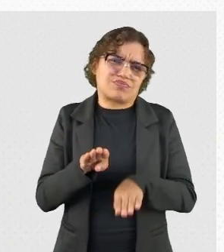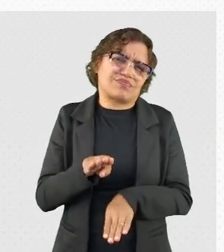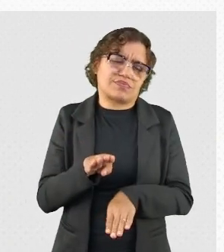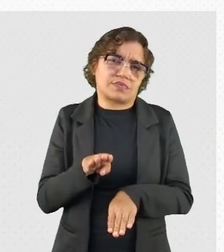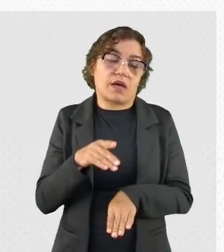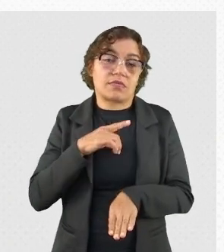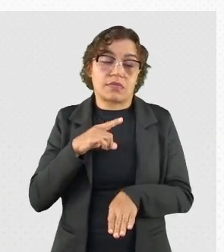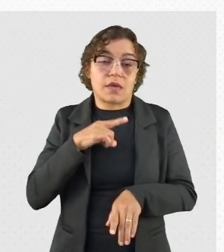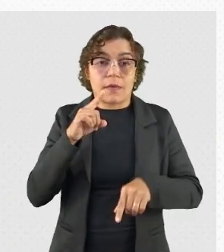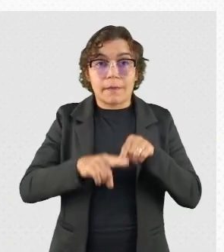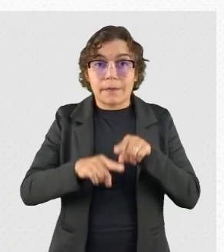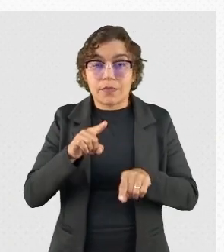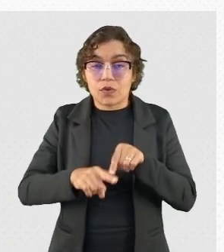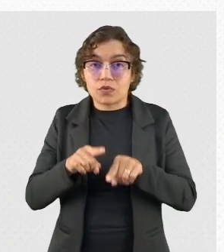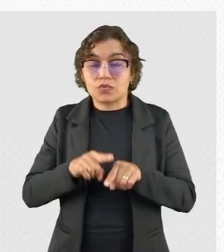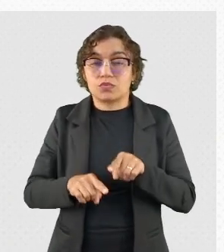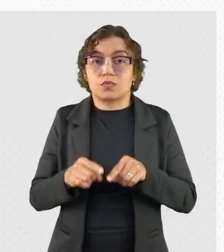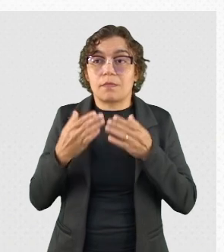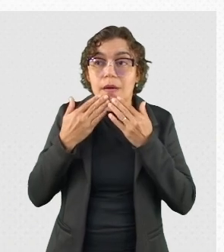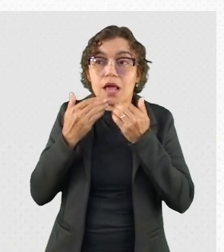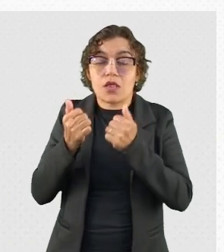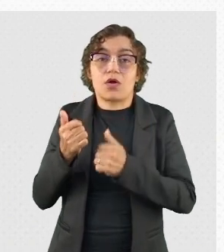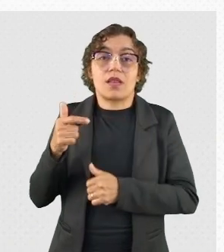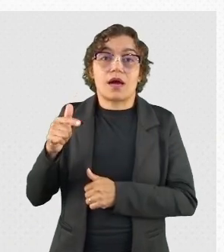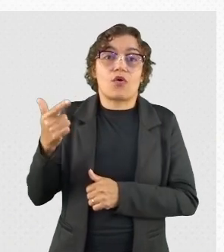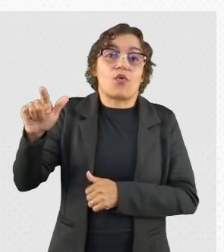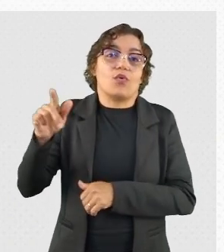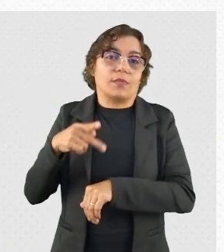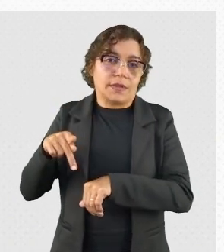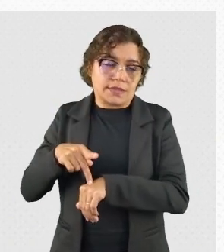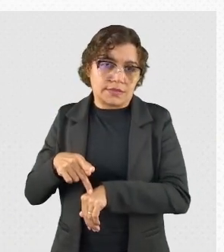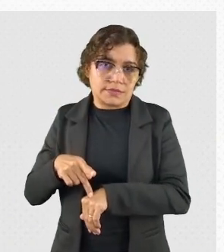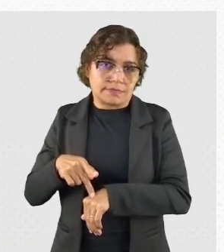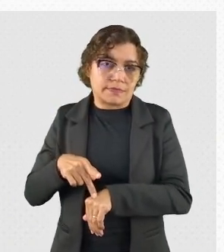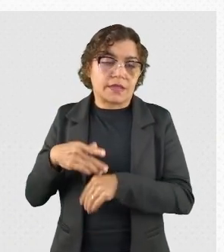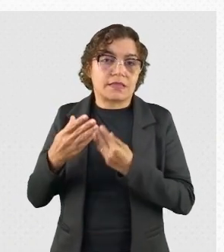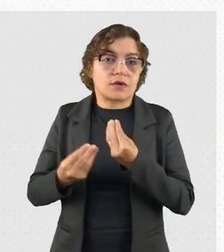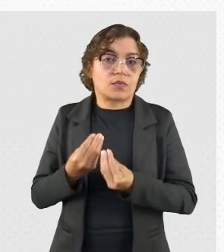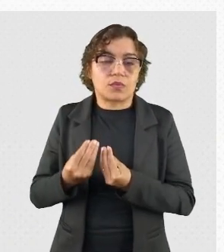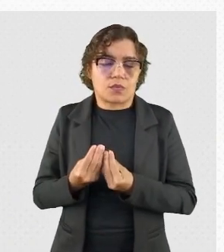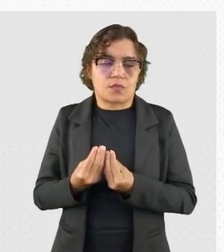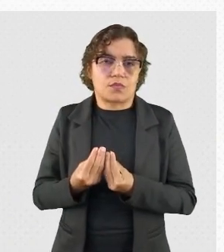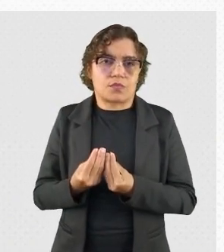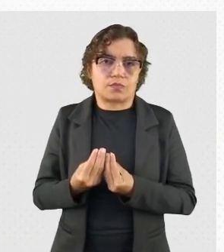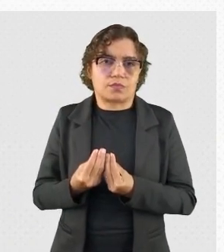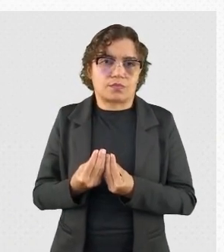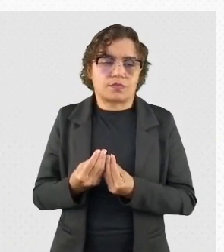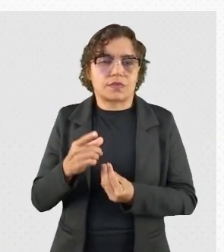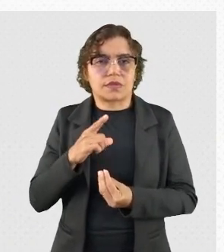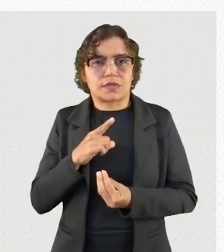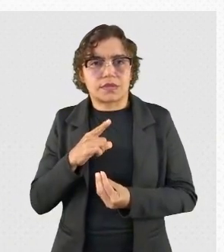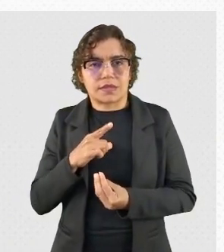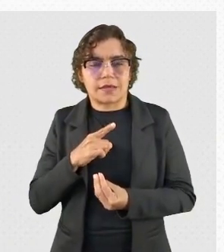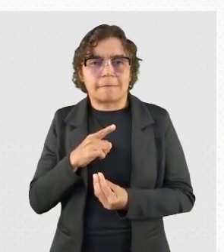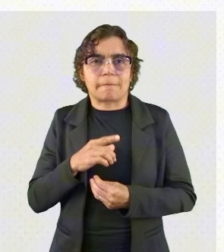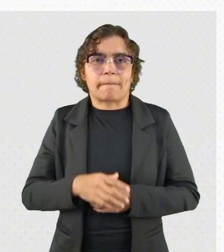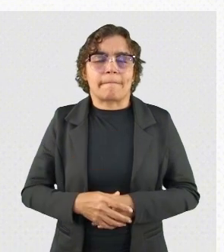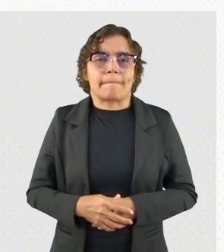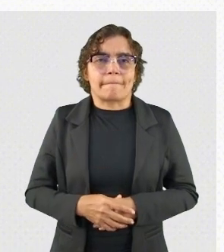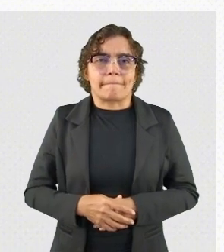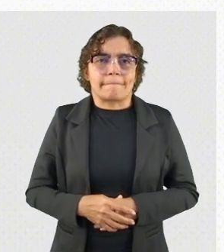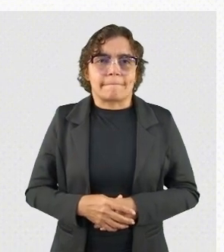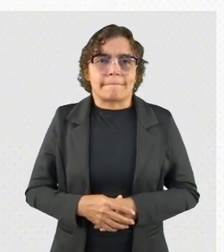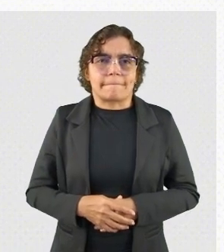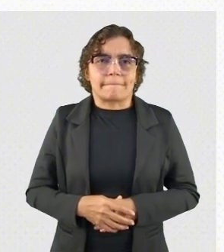mais atrativo no comércio internacional. Só que a ideia era essa, de socialização das perdas, mas